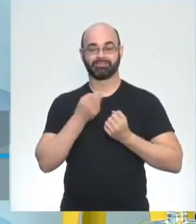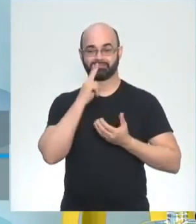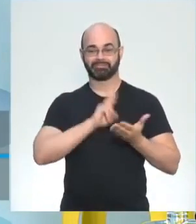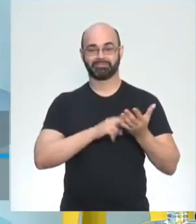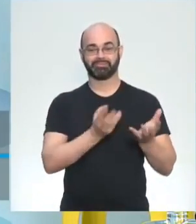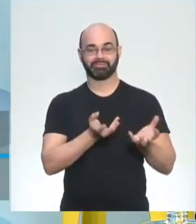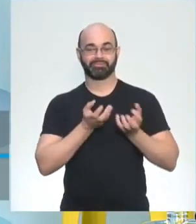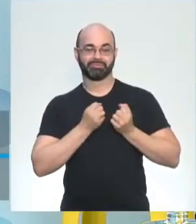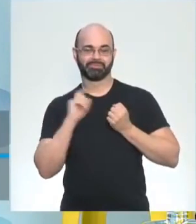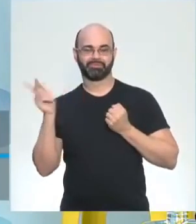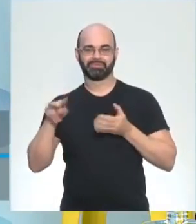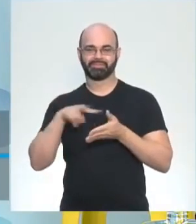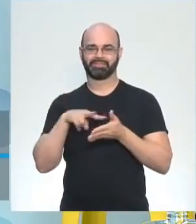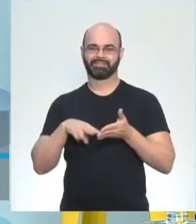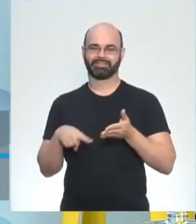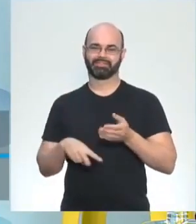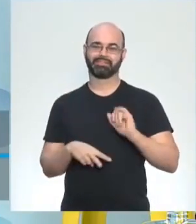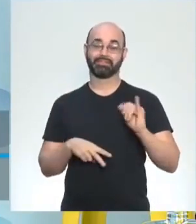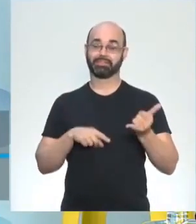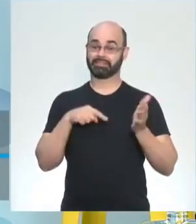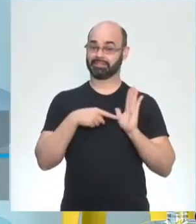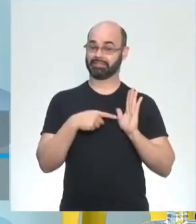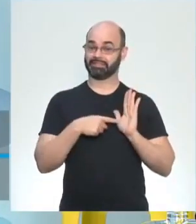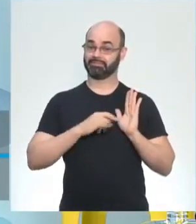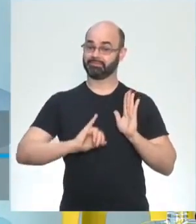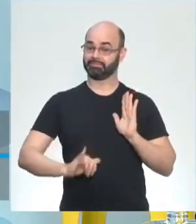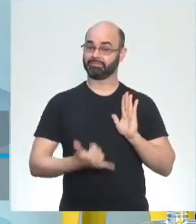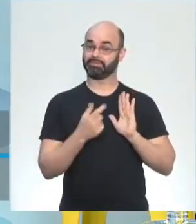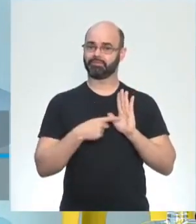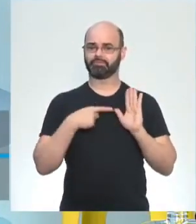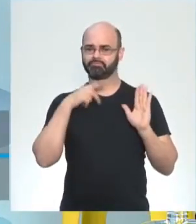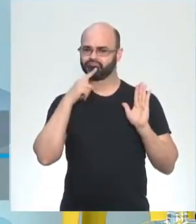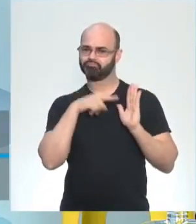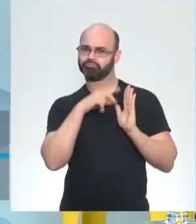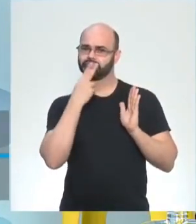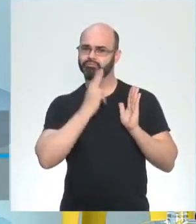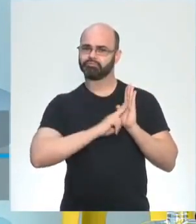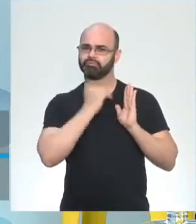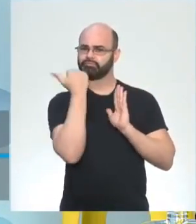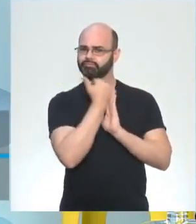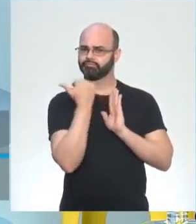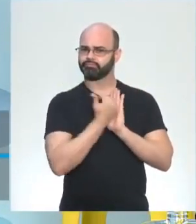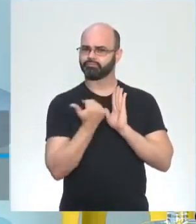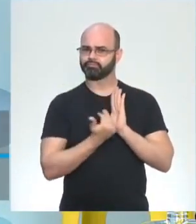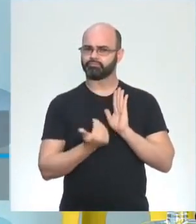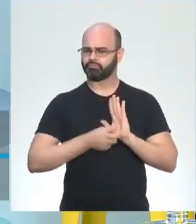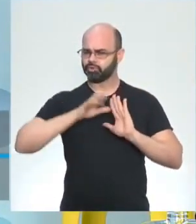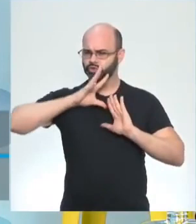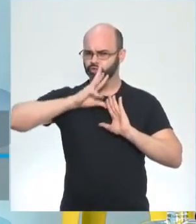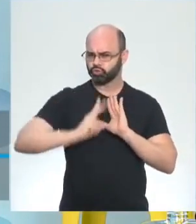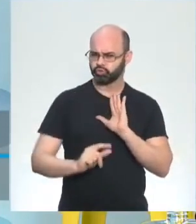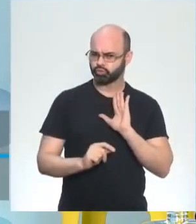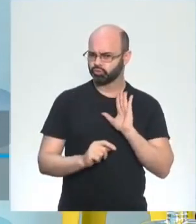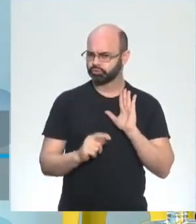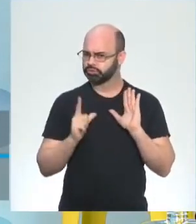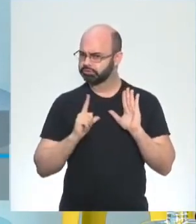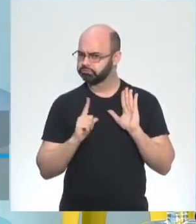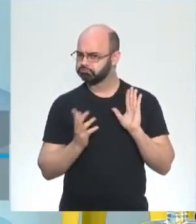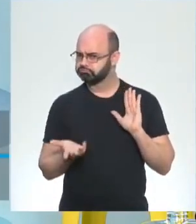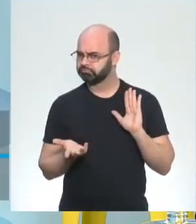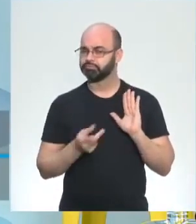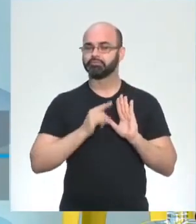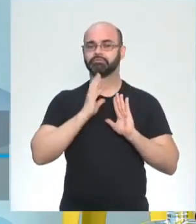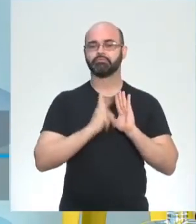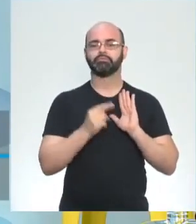vamos aproveitar essa questão dessa carta e verificar se ela compõe, tem todos os elementos e, principalmente,